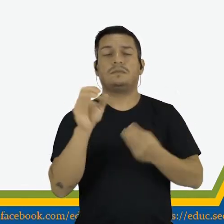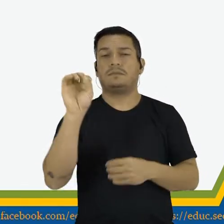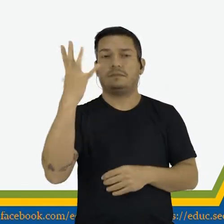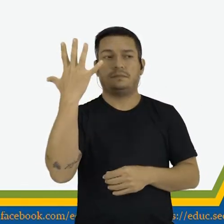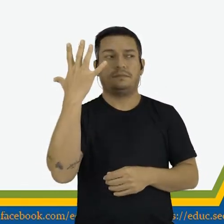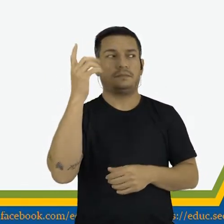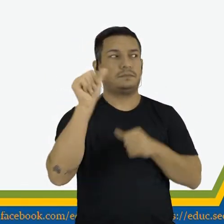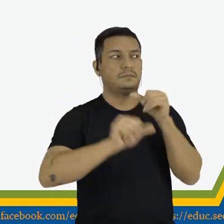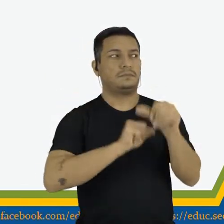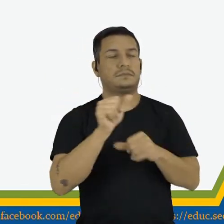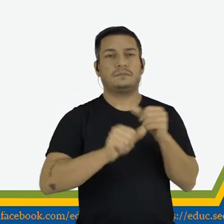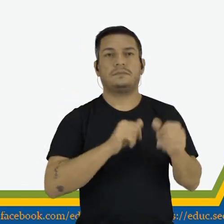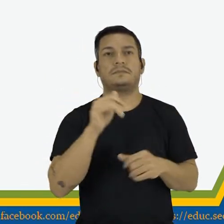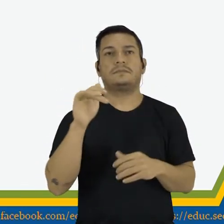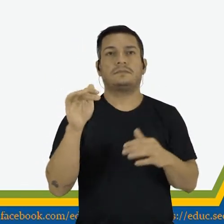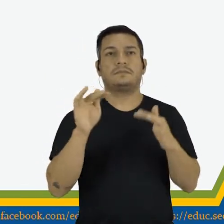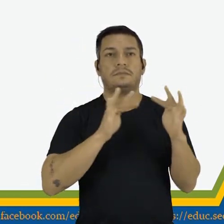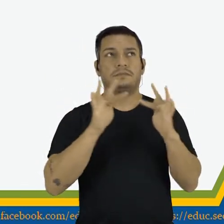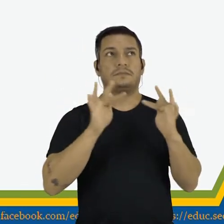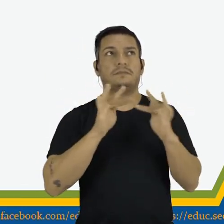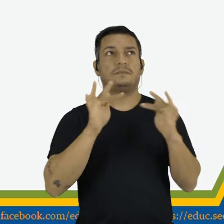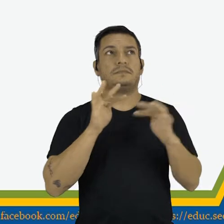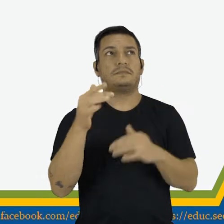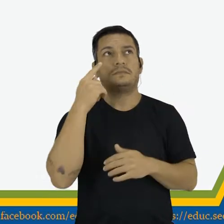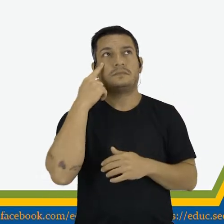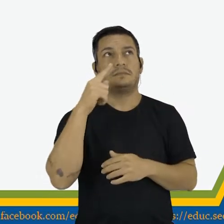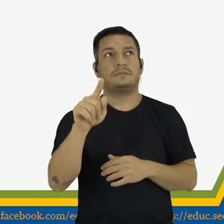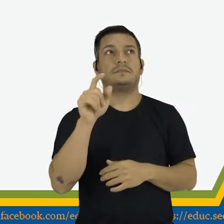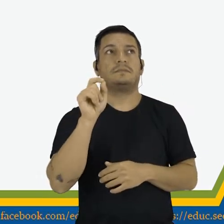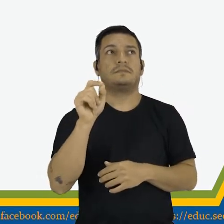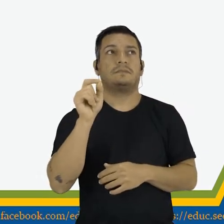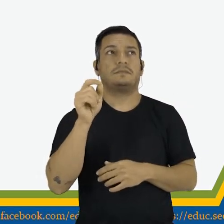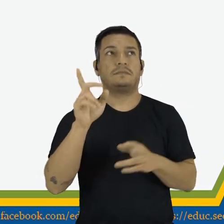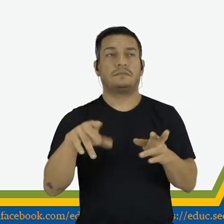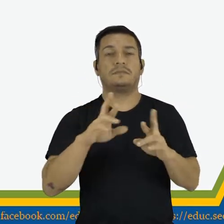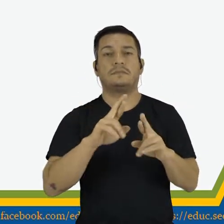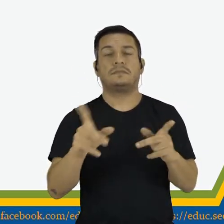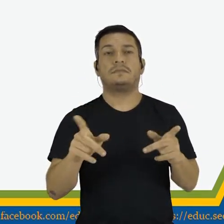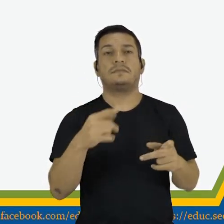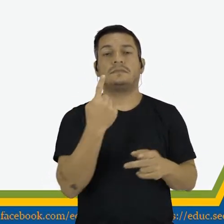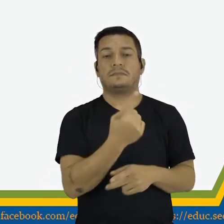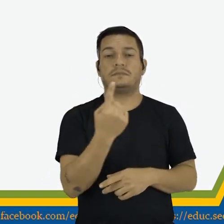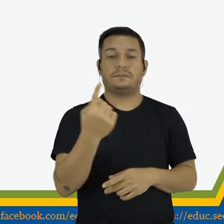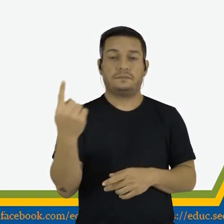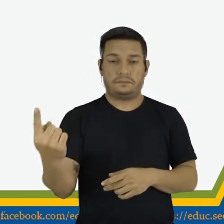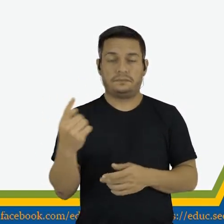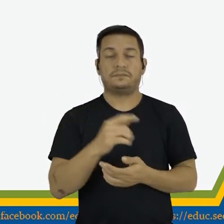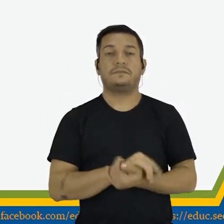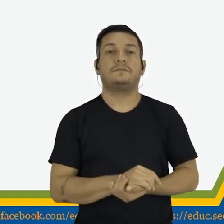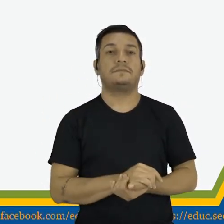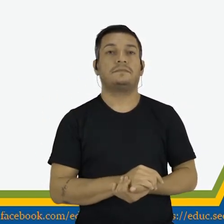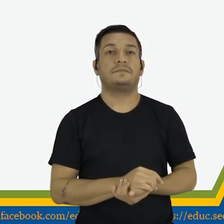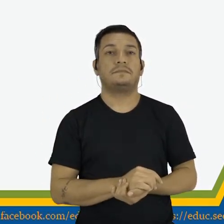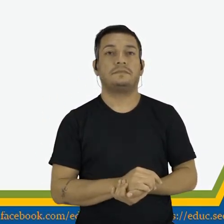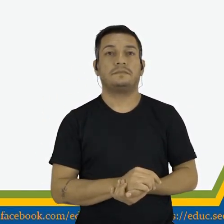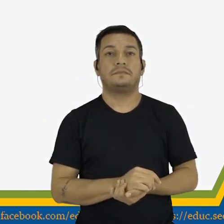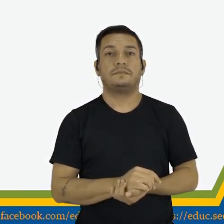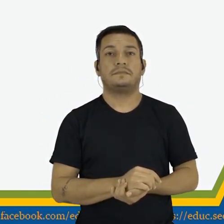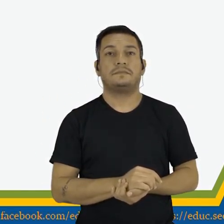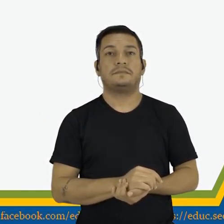essa transformação? Nós veremos adiante a diferença de cada uma delas.